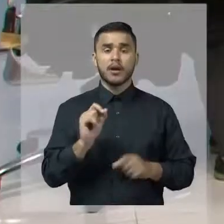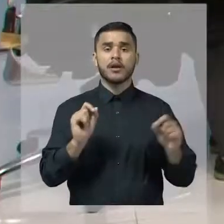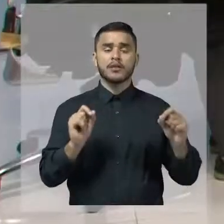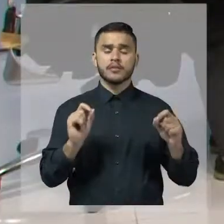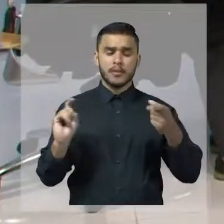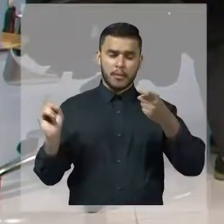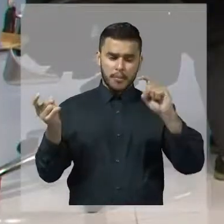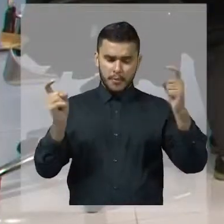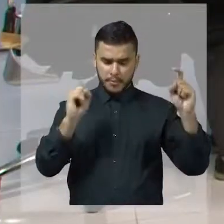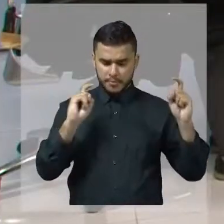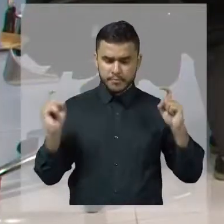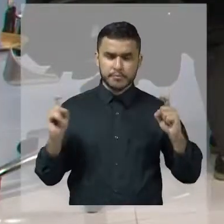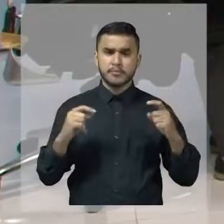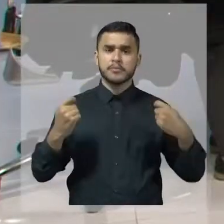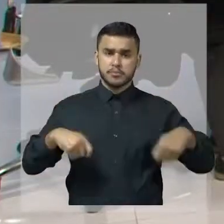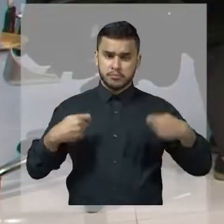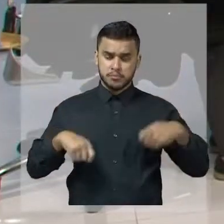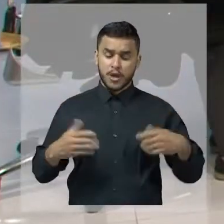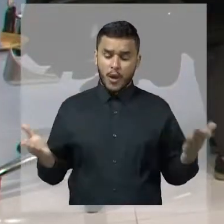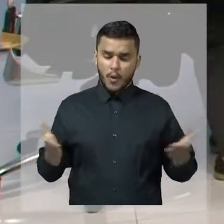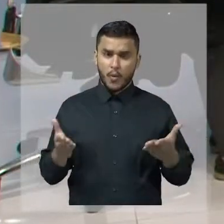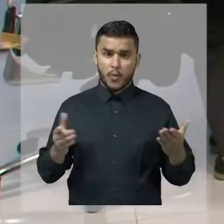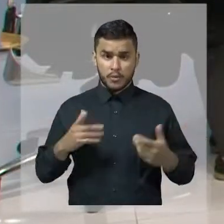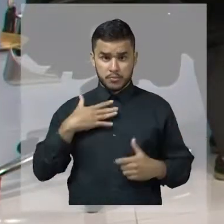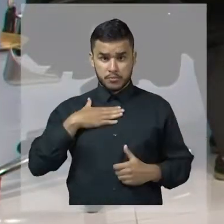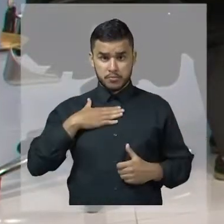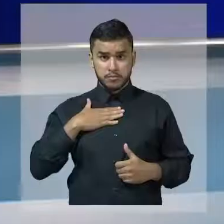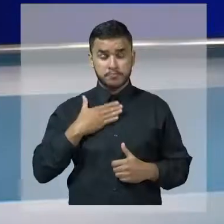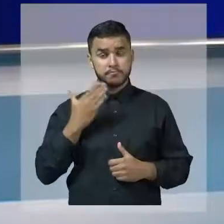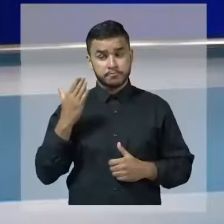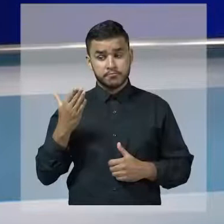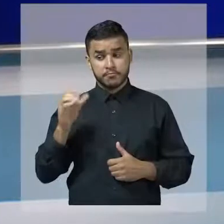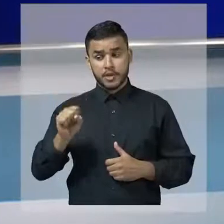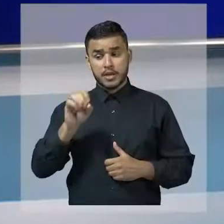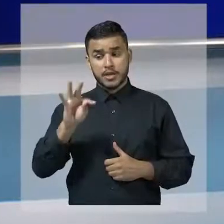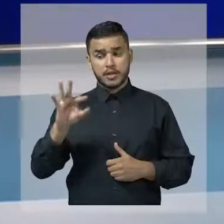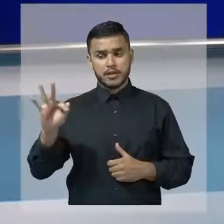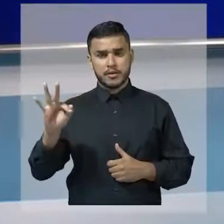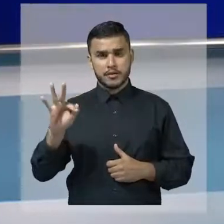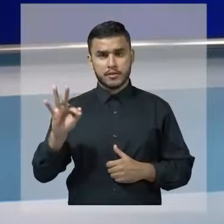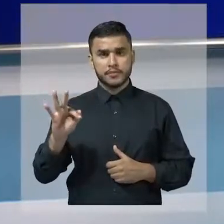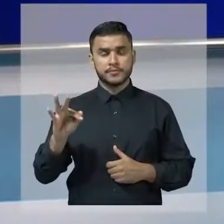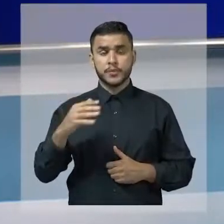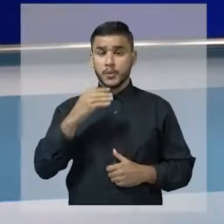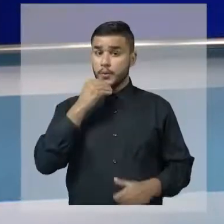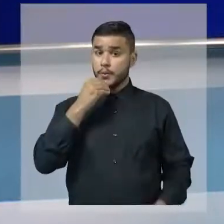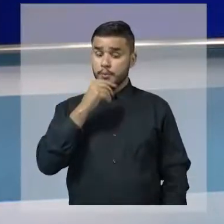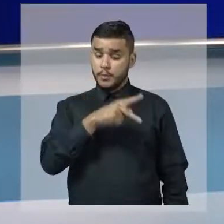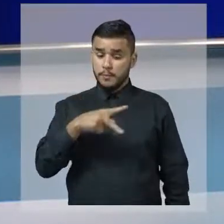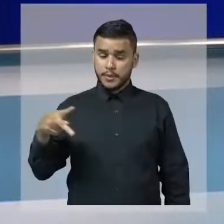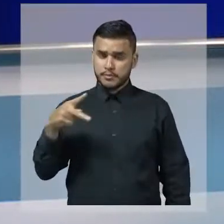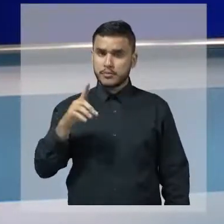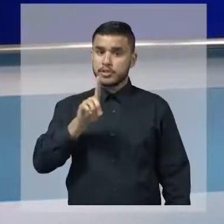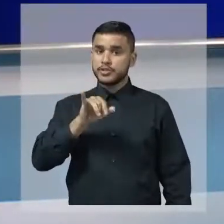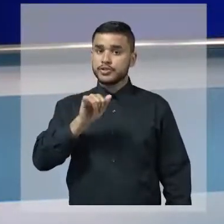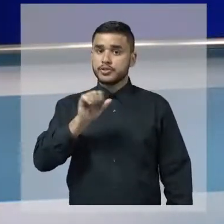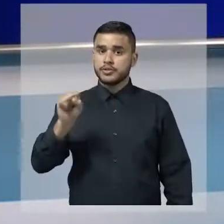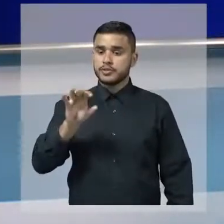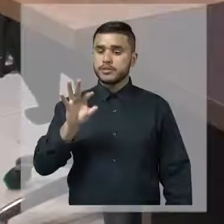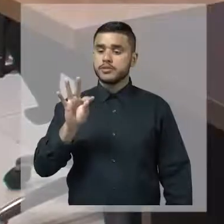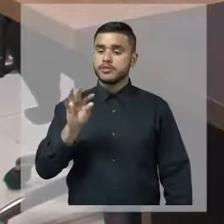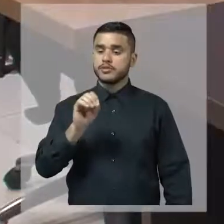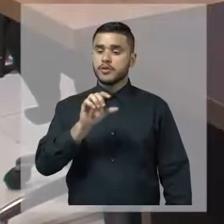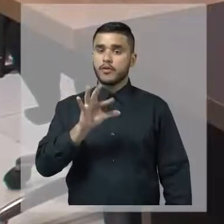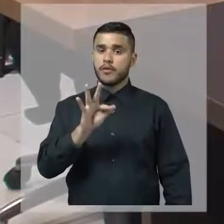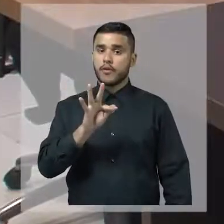decisão, o decreto assinado pelo presidente do Supremo Tribunal Federal, o ministro Dias Toffoli, determinando que a partir de